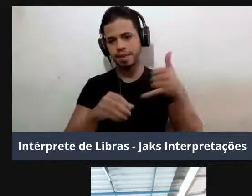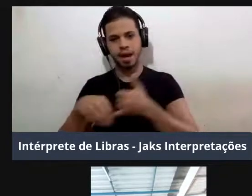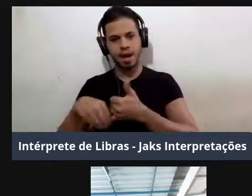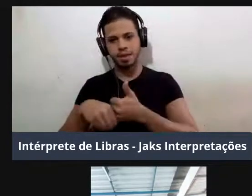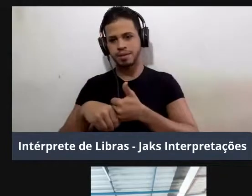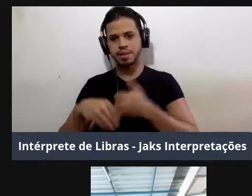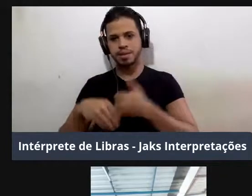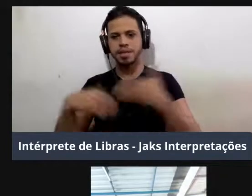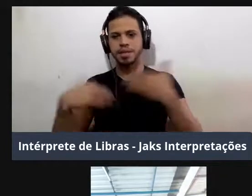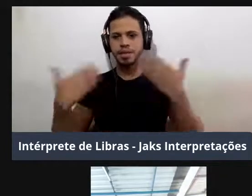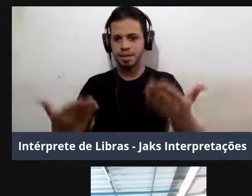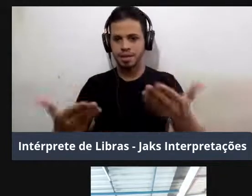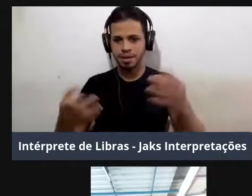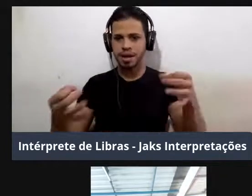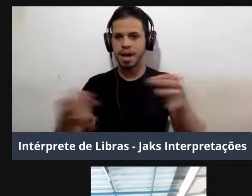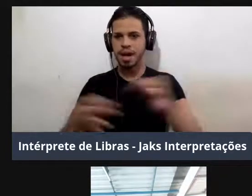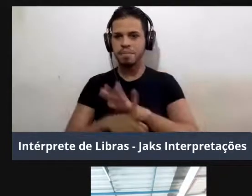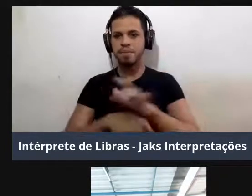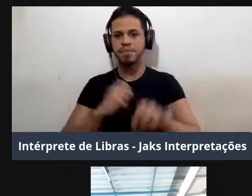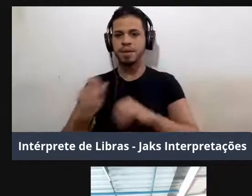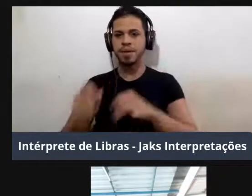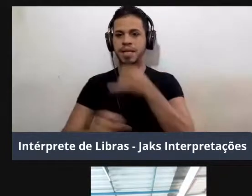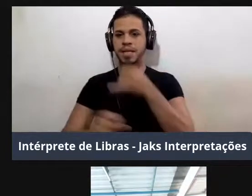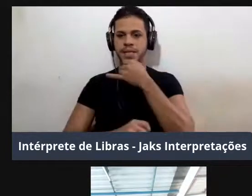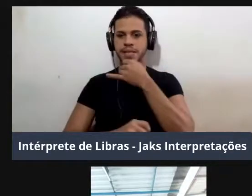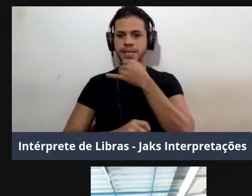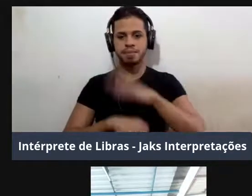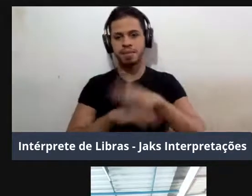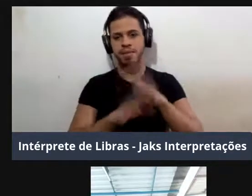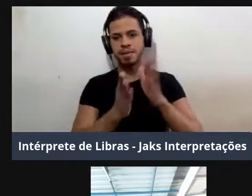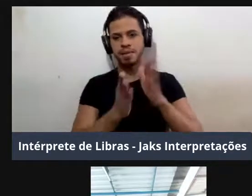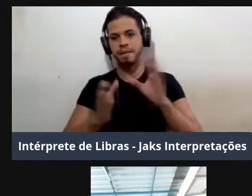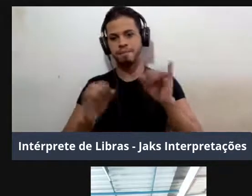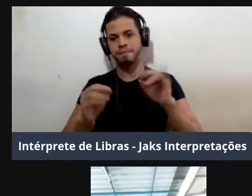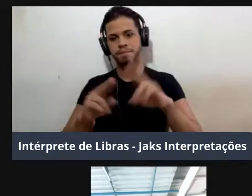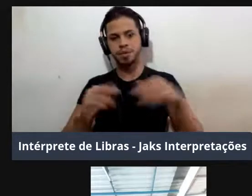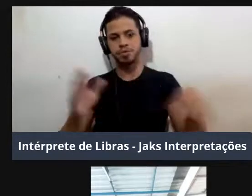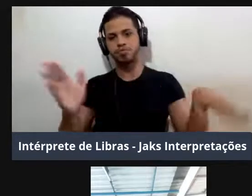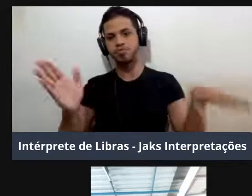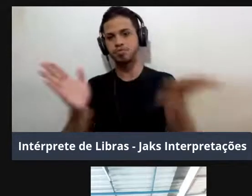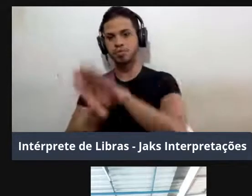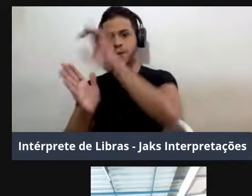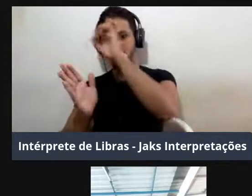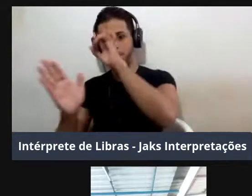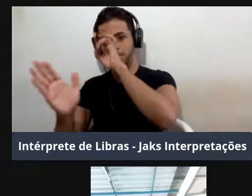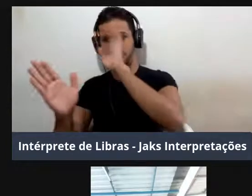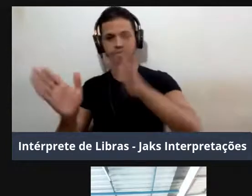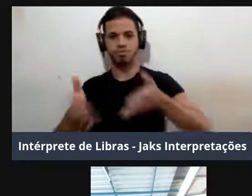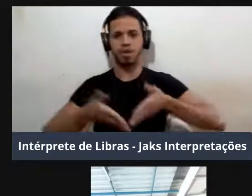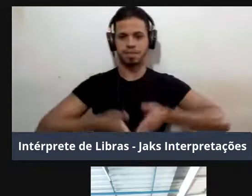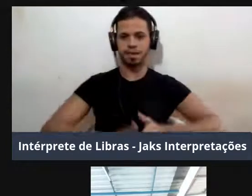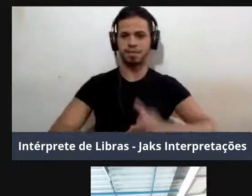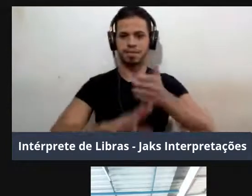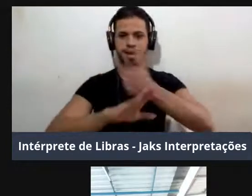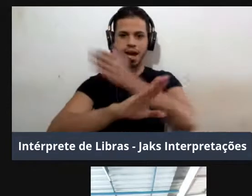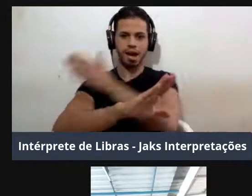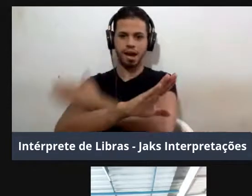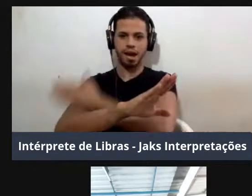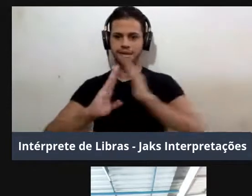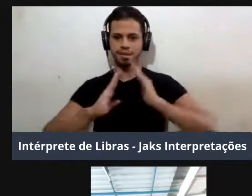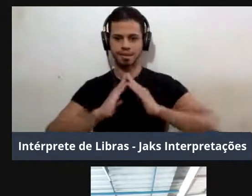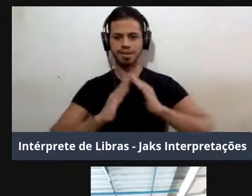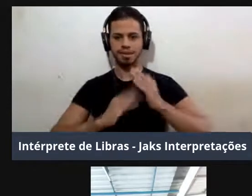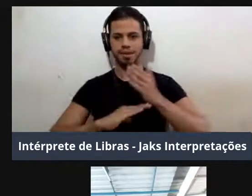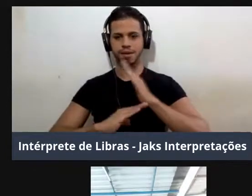parindo, às vezes na metade da viagem, quando tentavam chegar no hospital, já pariam em uma outra comunidade. E aí, com